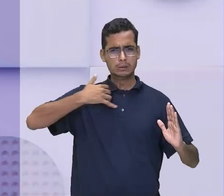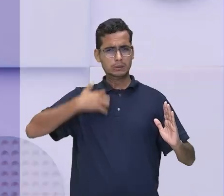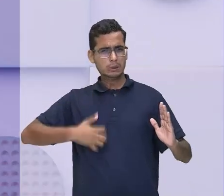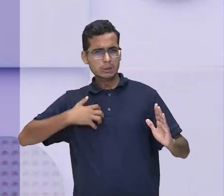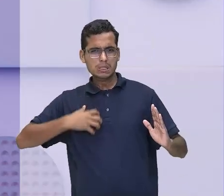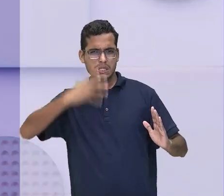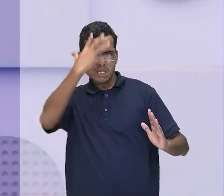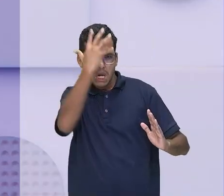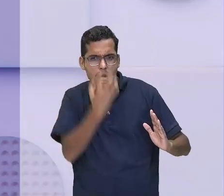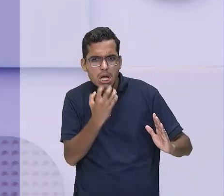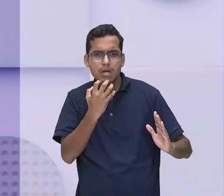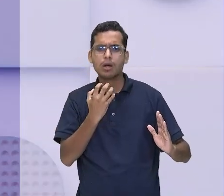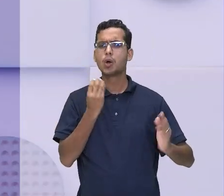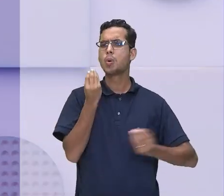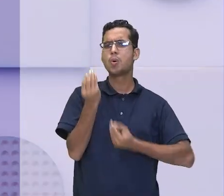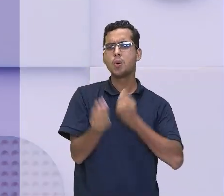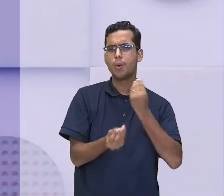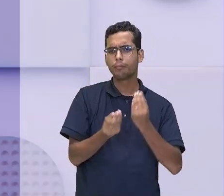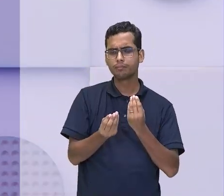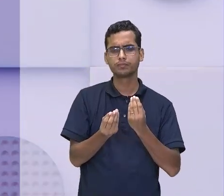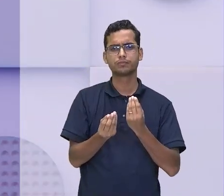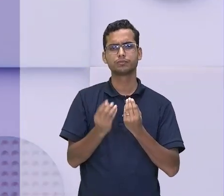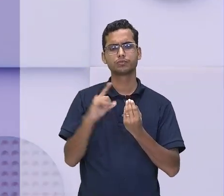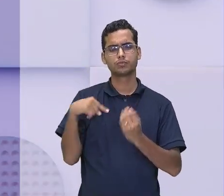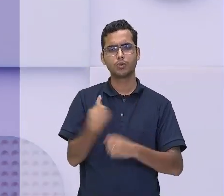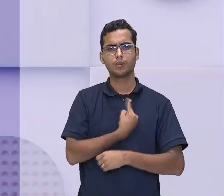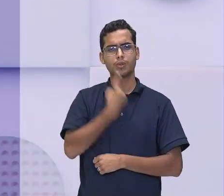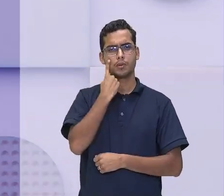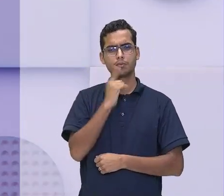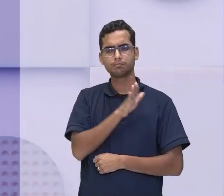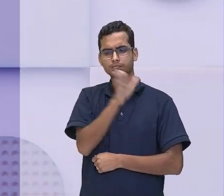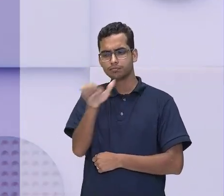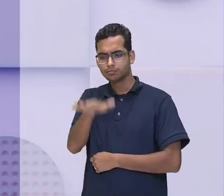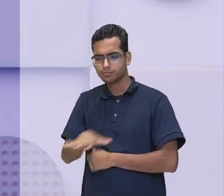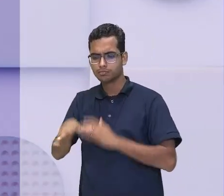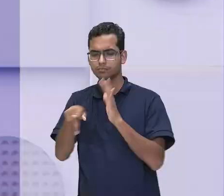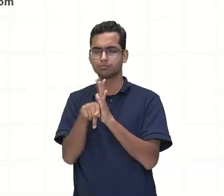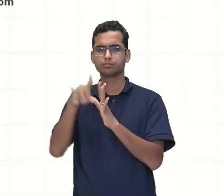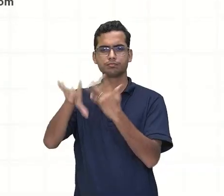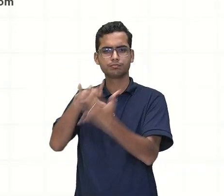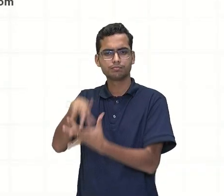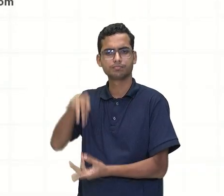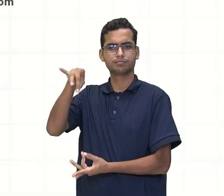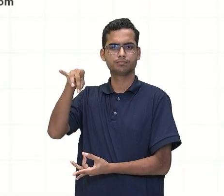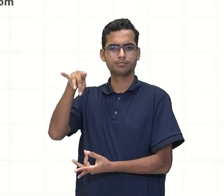recorremos a práticas espirituais? E aqui vamos pensar em alguns exemplos.